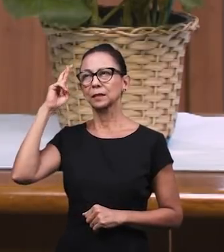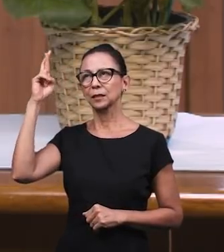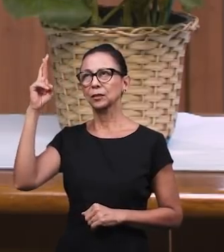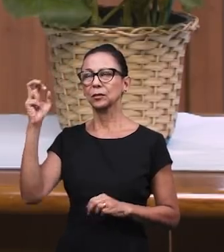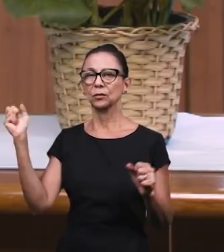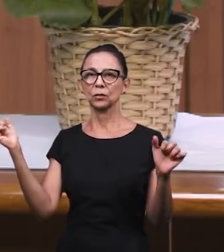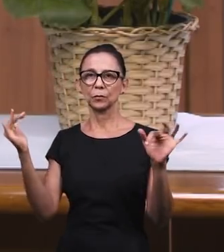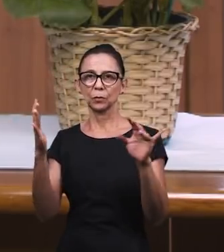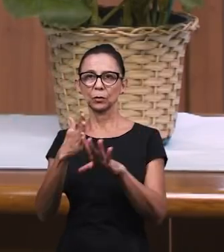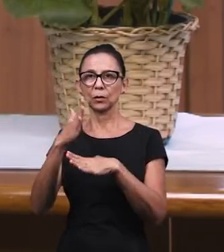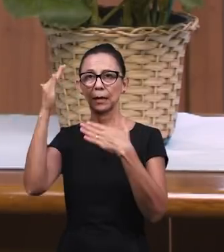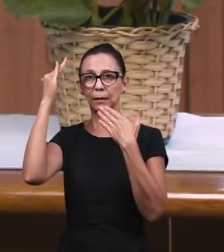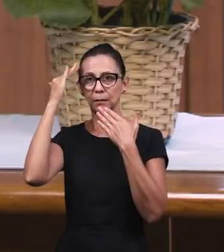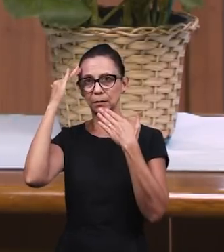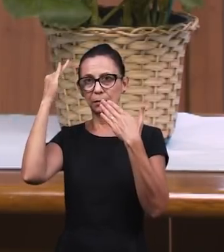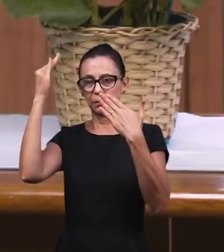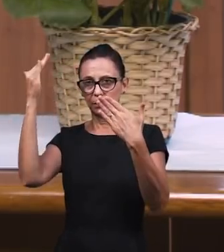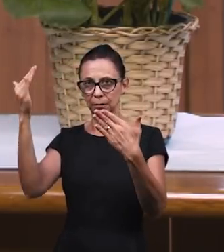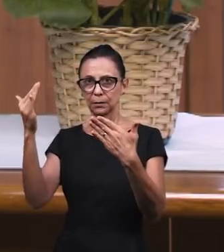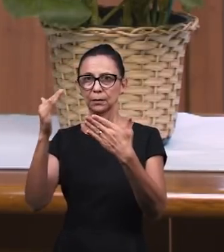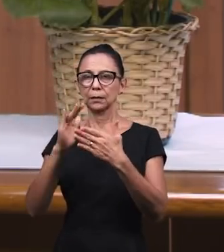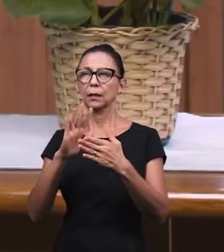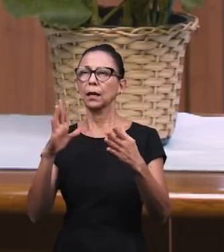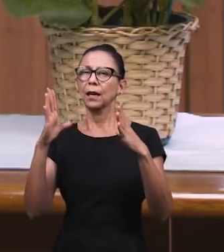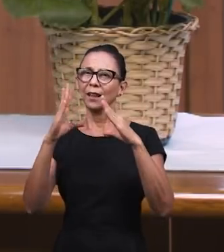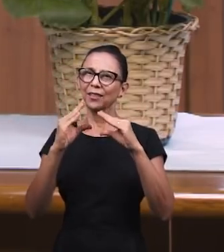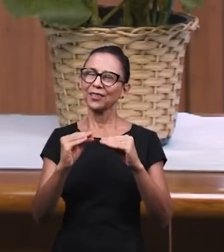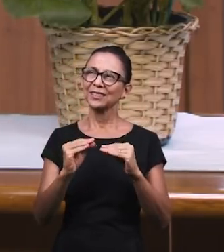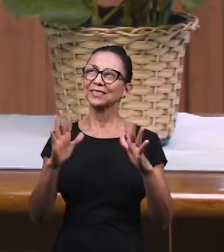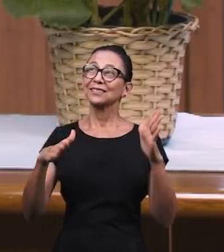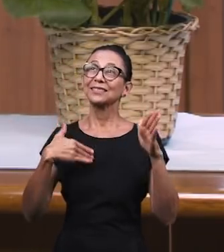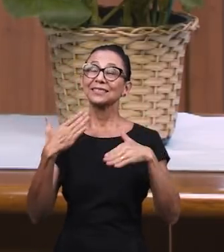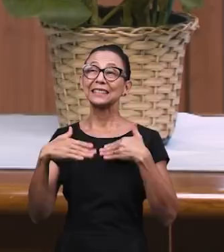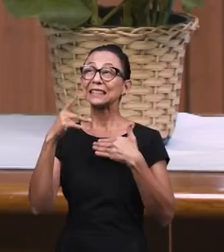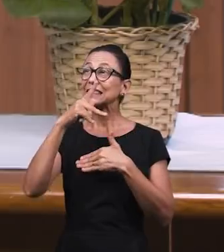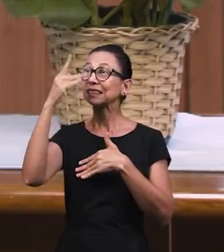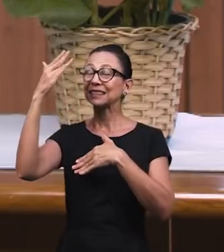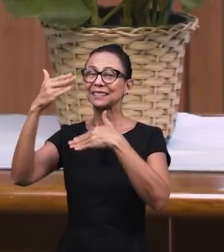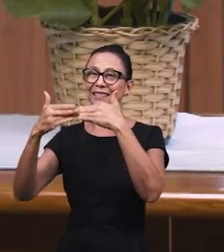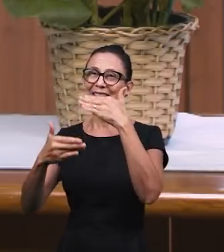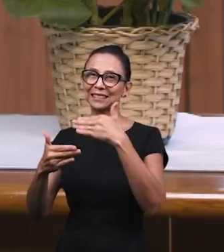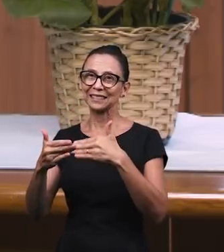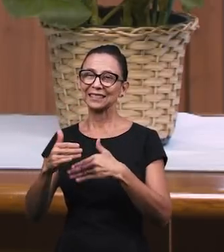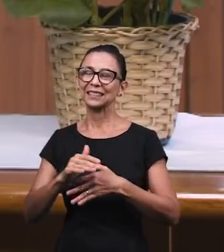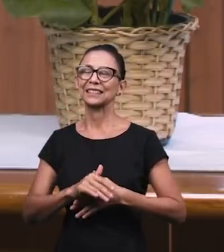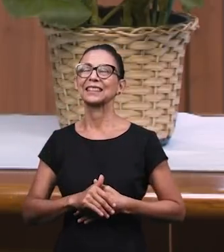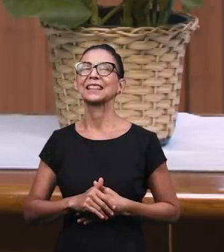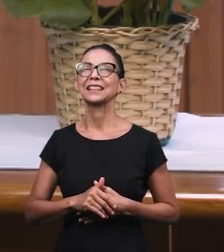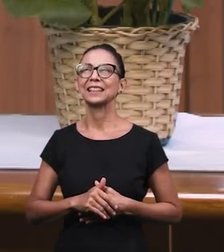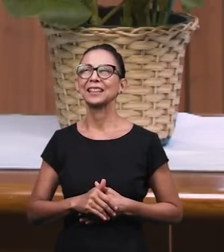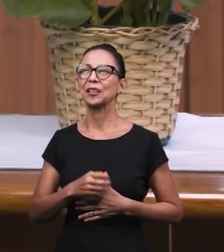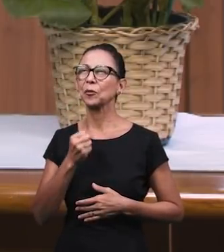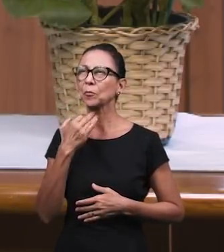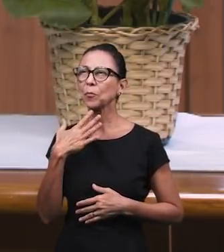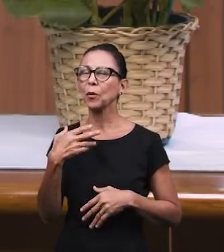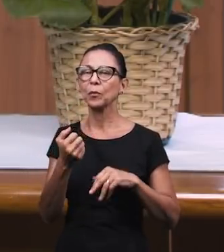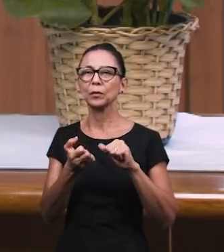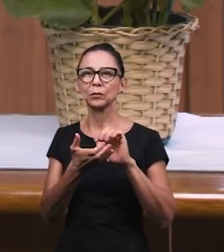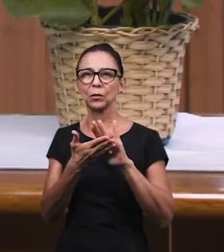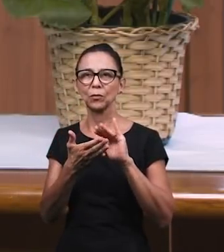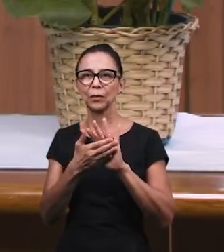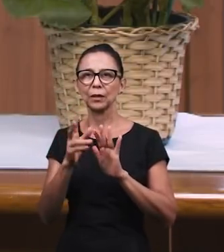o Teu nome, queremos Te bendizer, Senhor, por essa noite alegre na Tua presença, onde podemos louvar